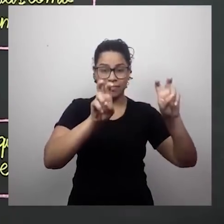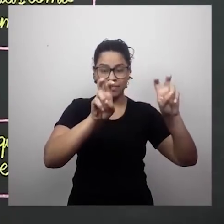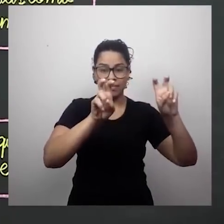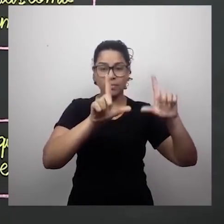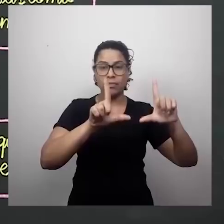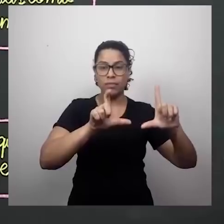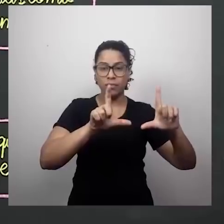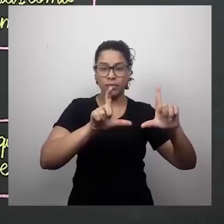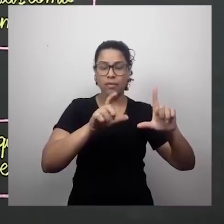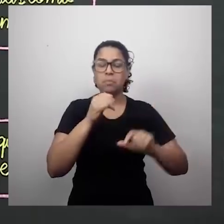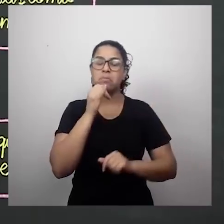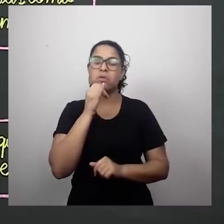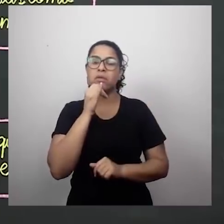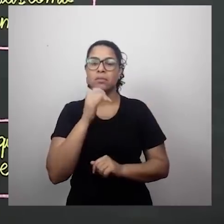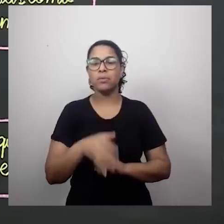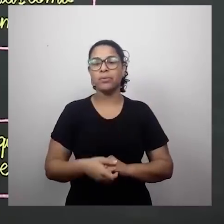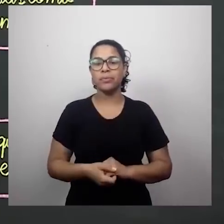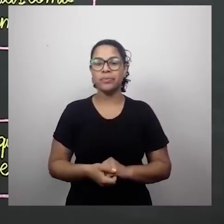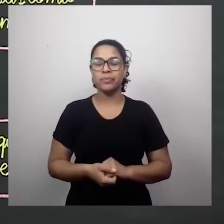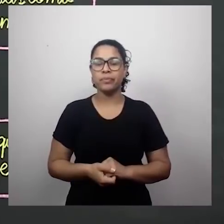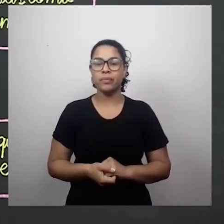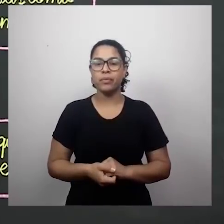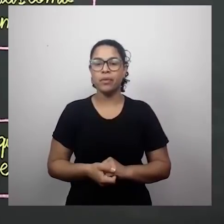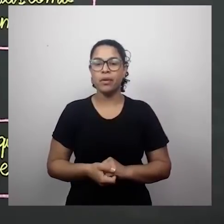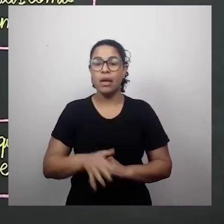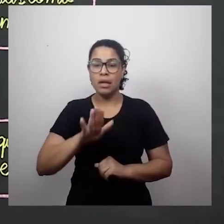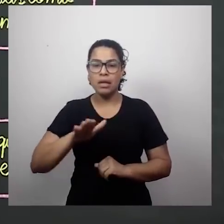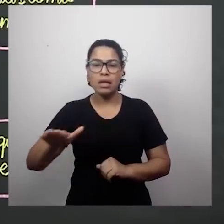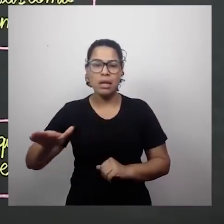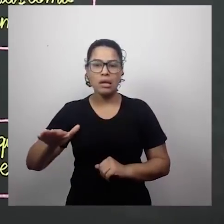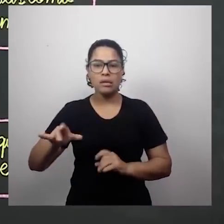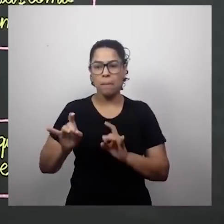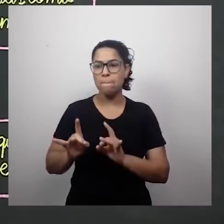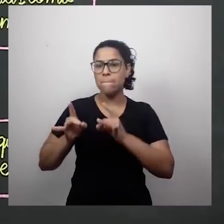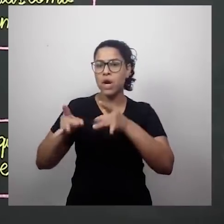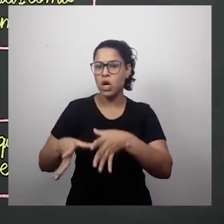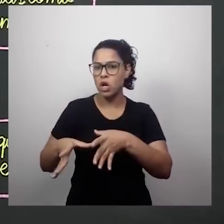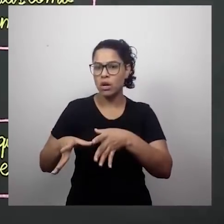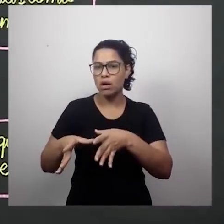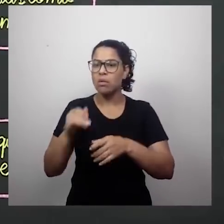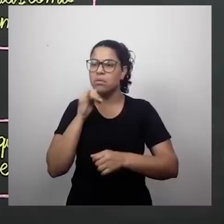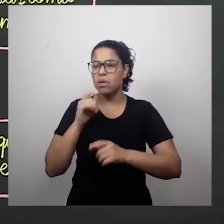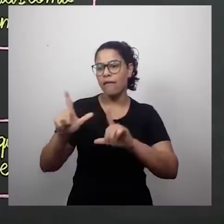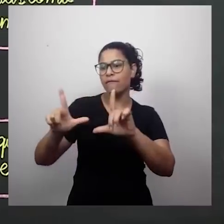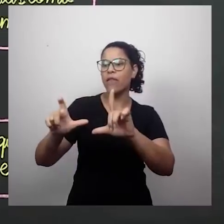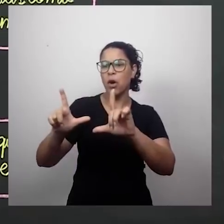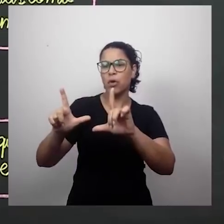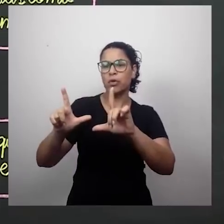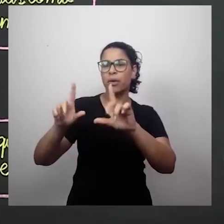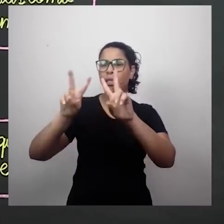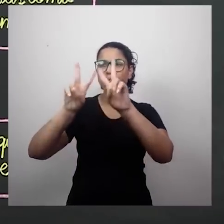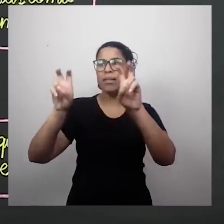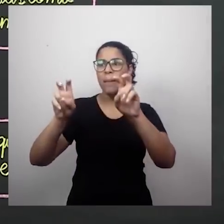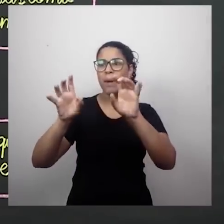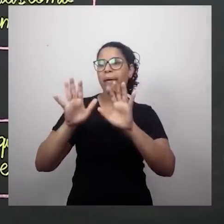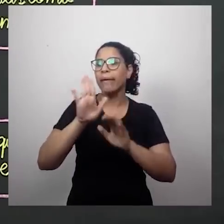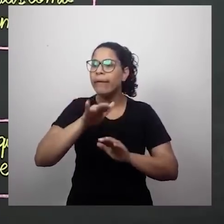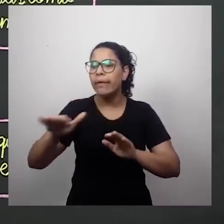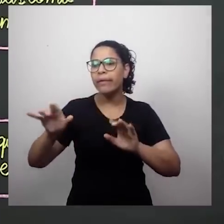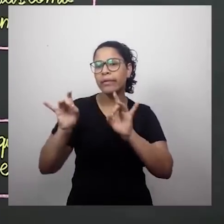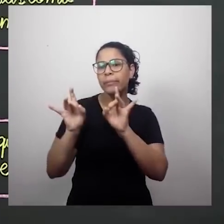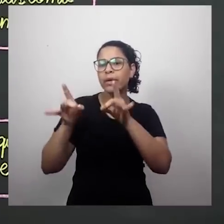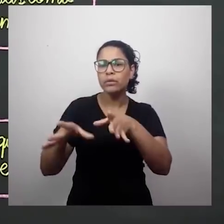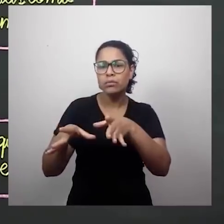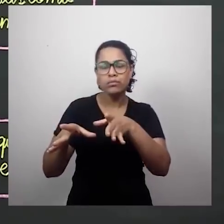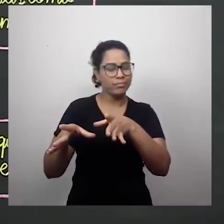descritivos. Você não vai ver, por exemplo, uma reportagem sobre crianças em situação de abandono. Você não vai ver uma criança na rua com o título Criança em